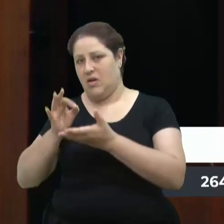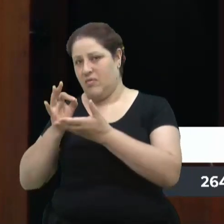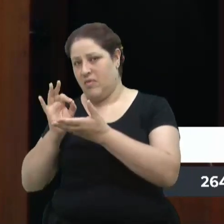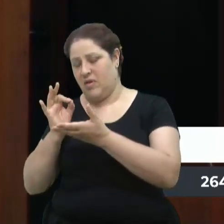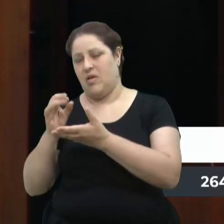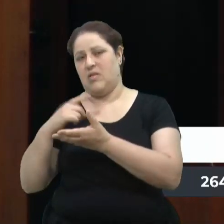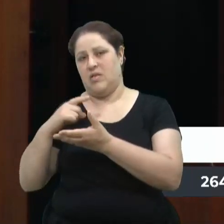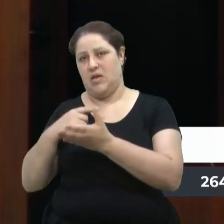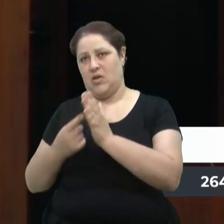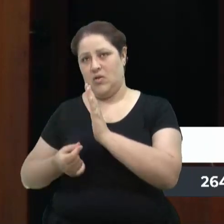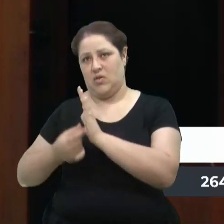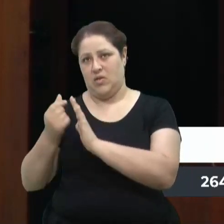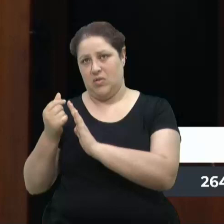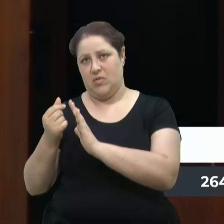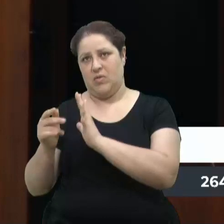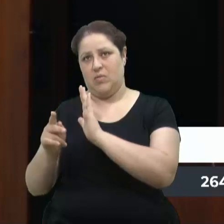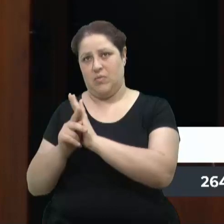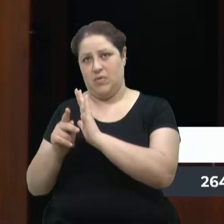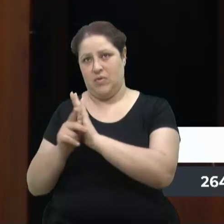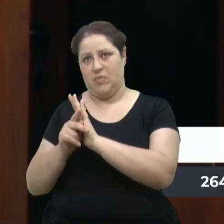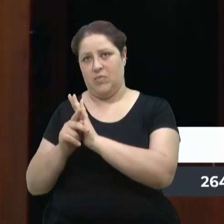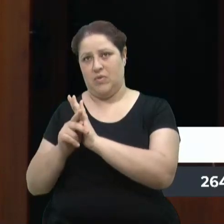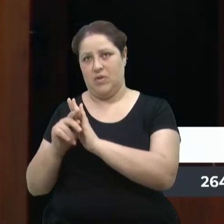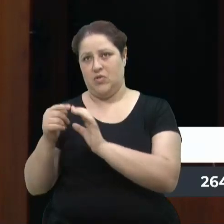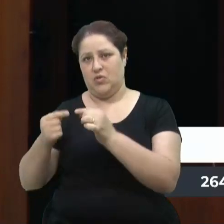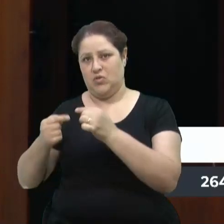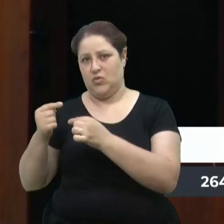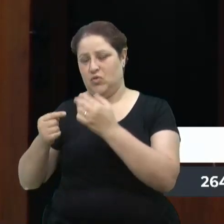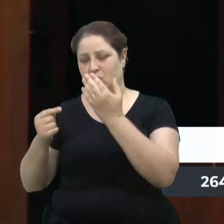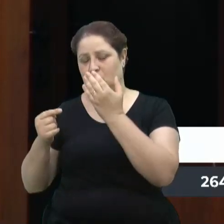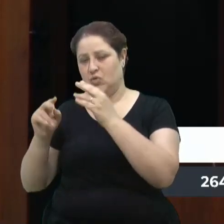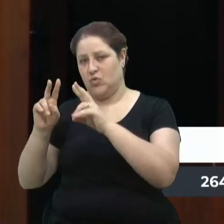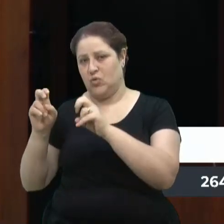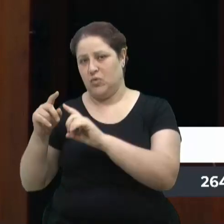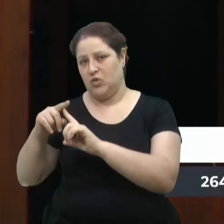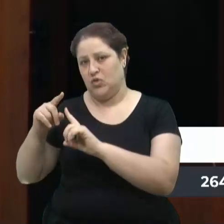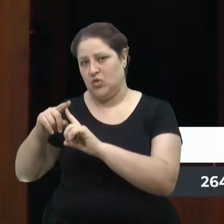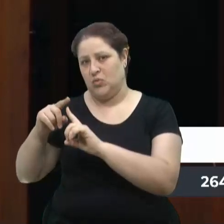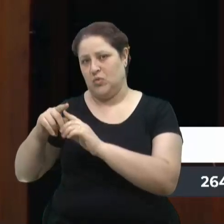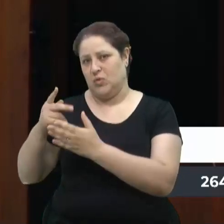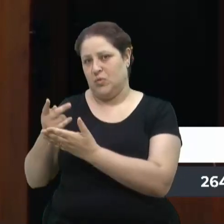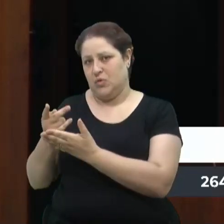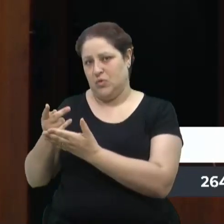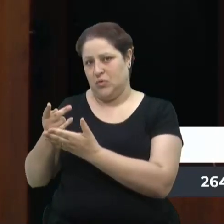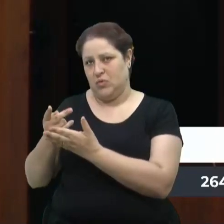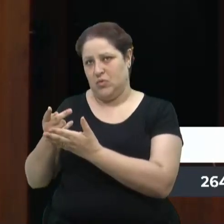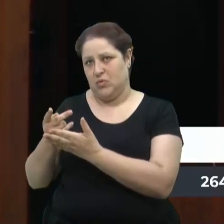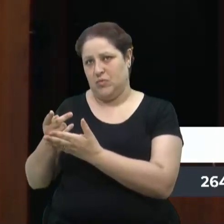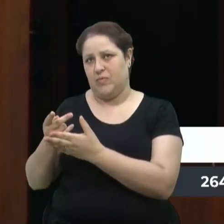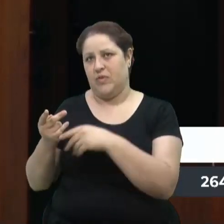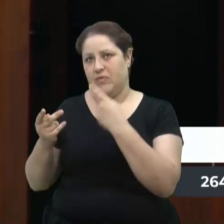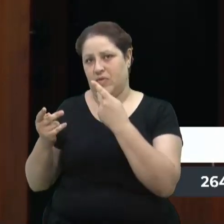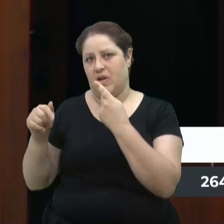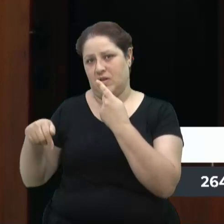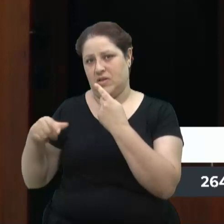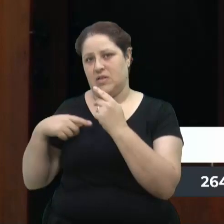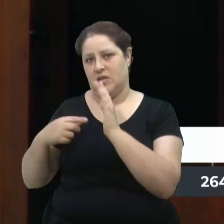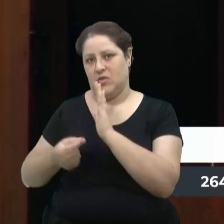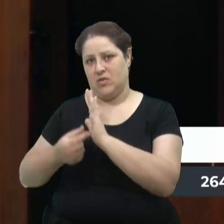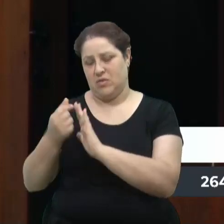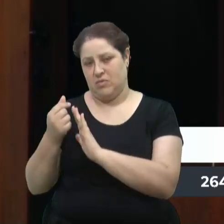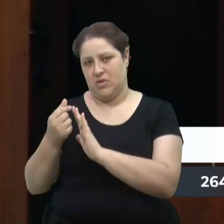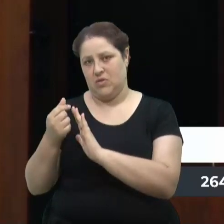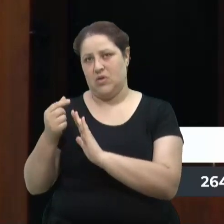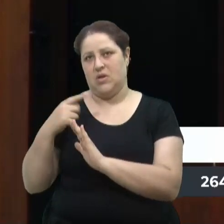Copa e Cozinha, Higiene e Limpeza, discutiam o Pinho Sol e o Pinho Bril, eu disse, aqui nós temos orçamento. E